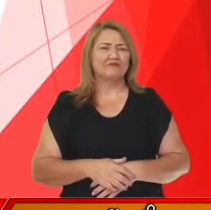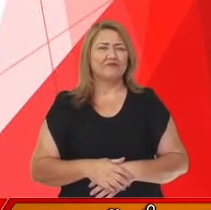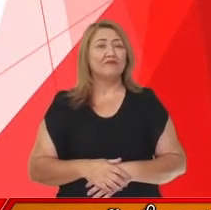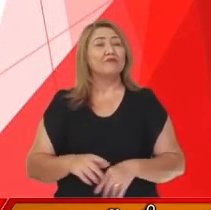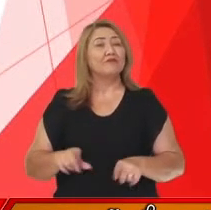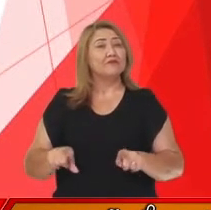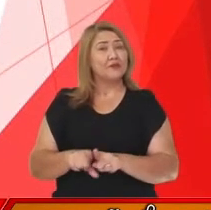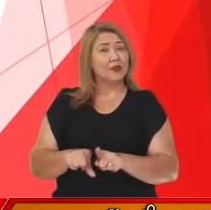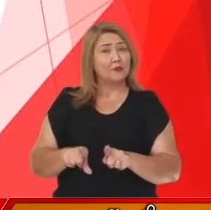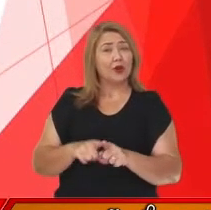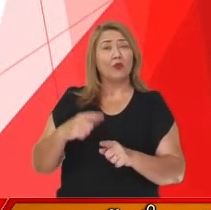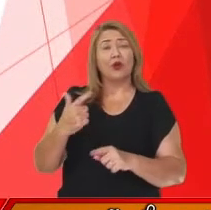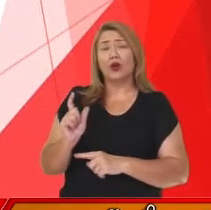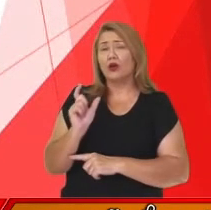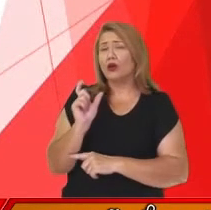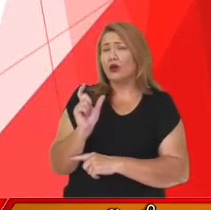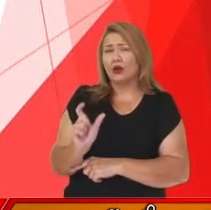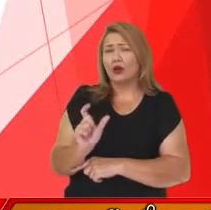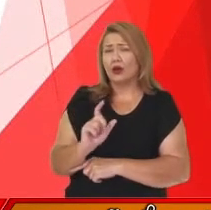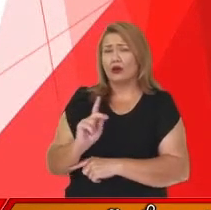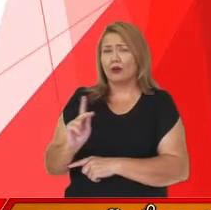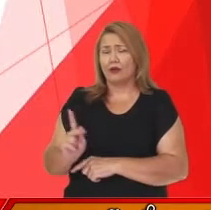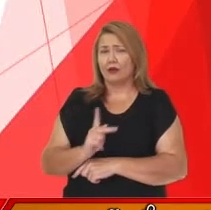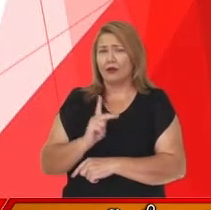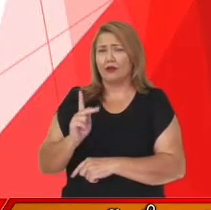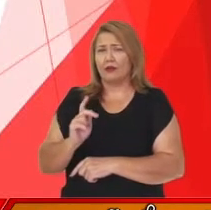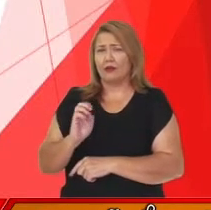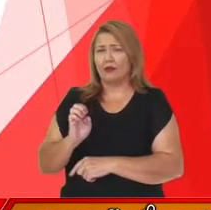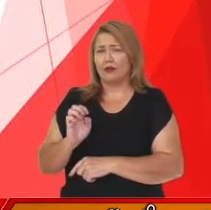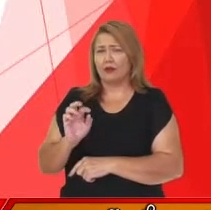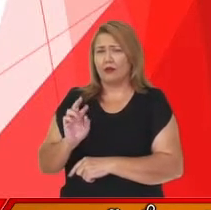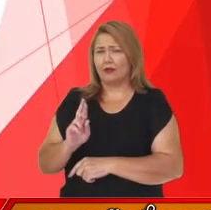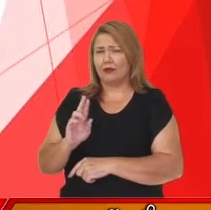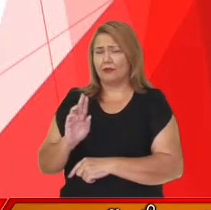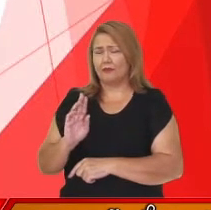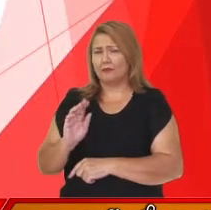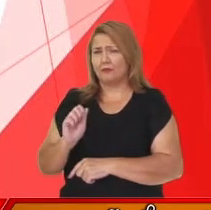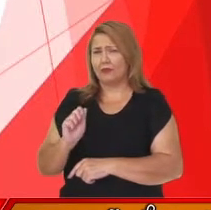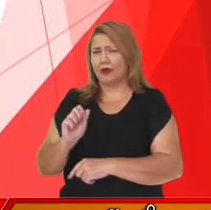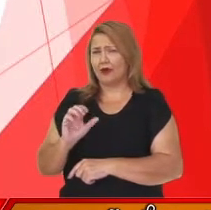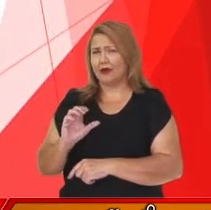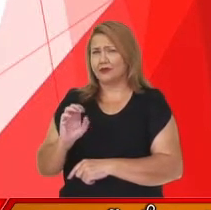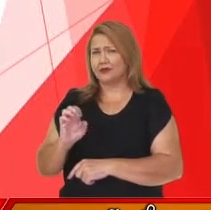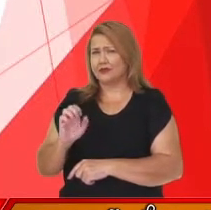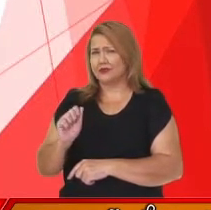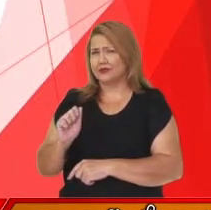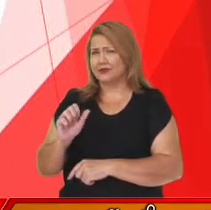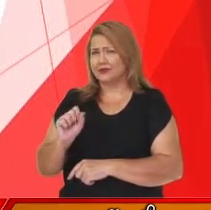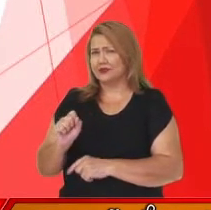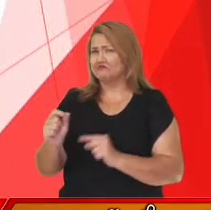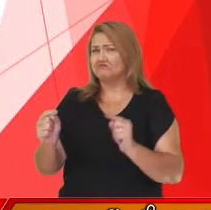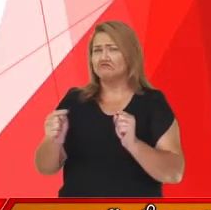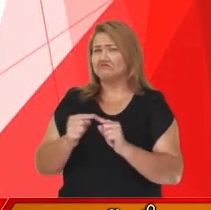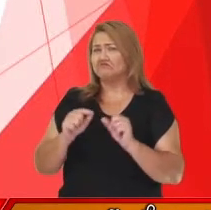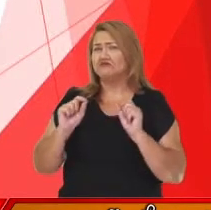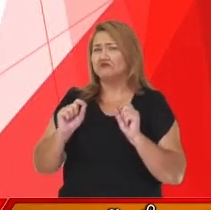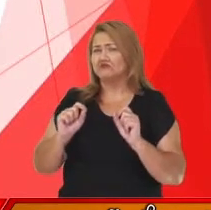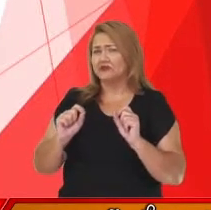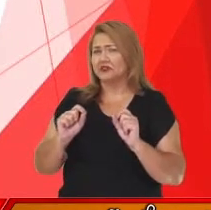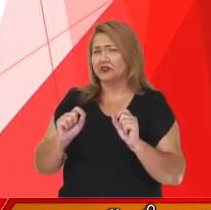temos também a vegetação da formação herbáceas ela está diretamente ligada aos biomas da